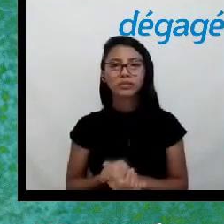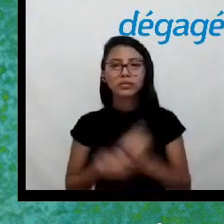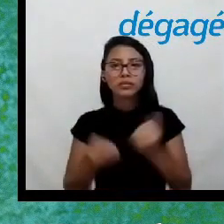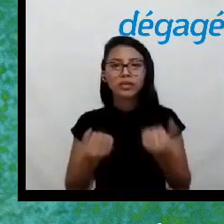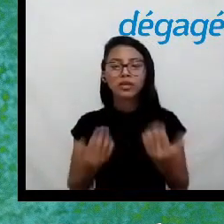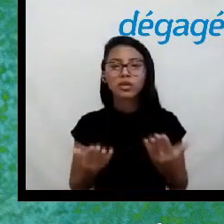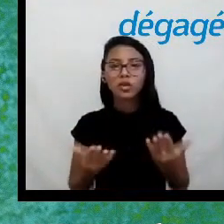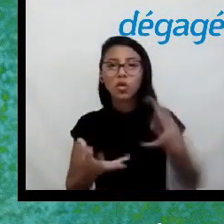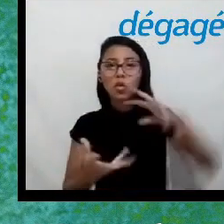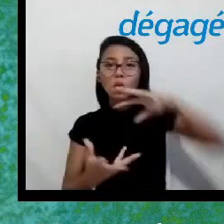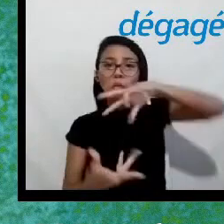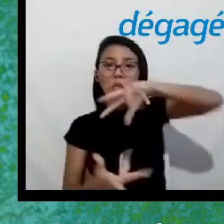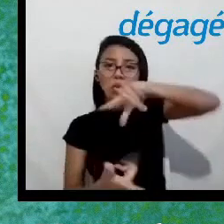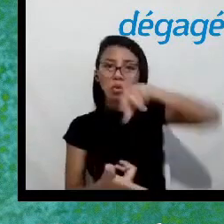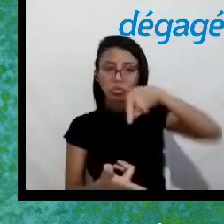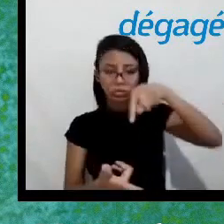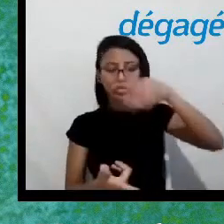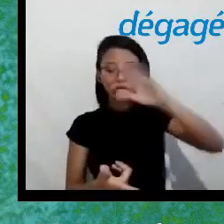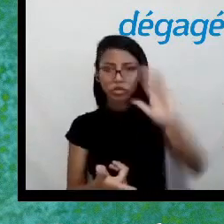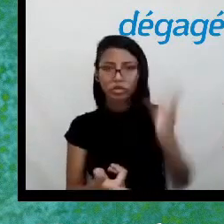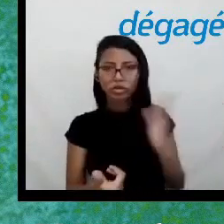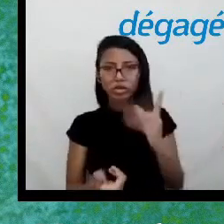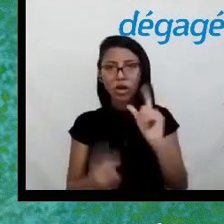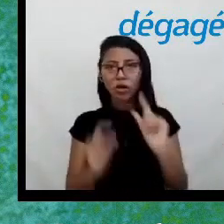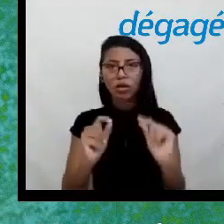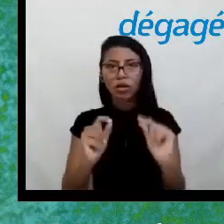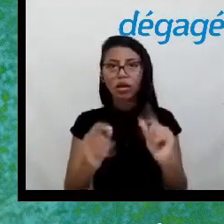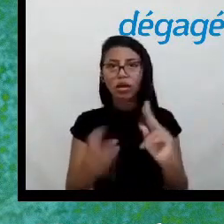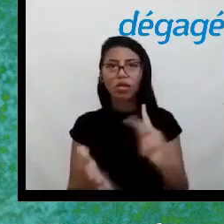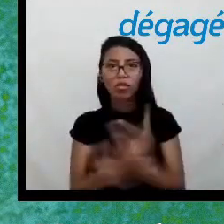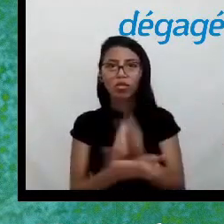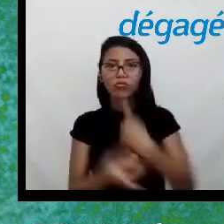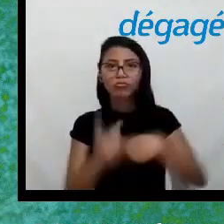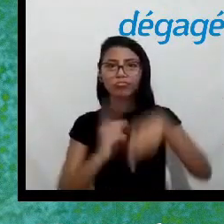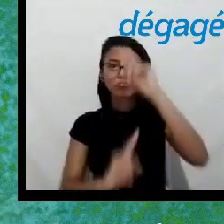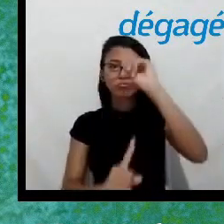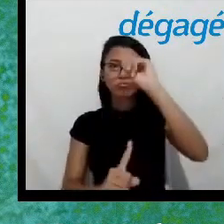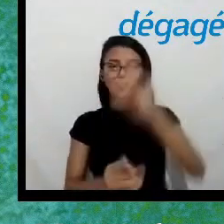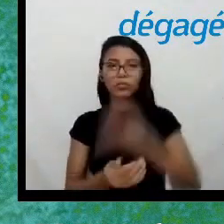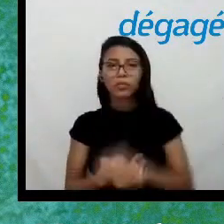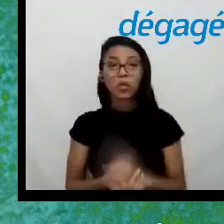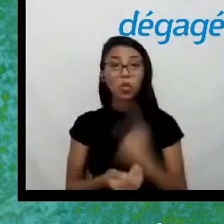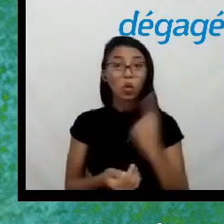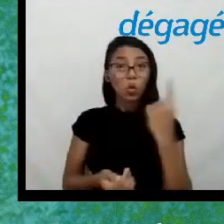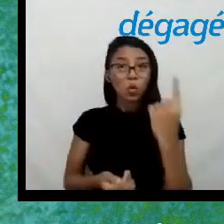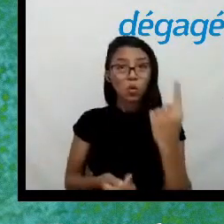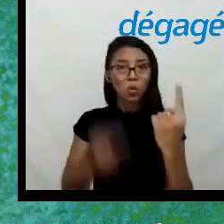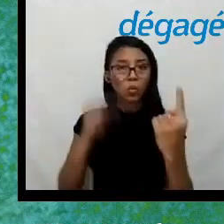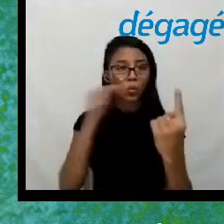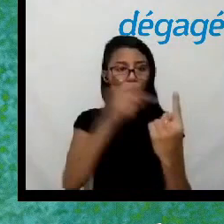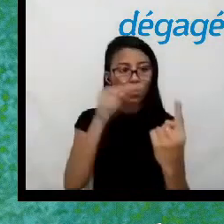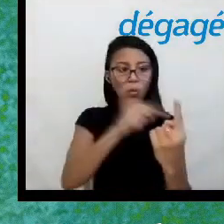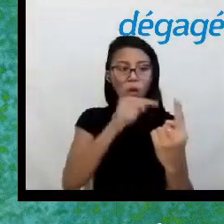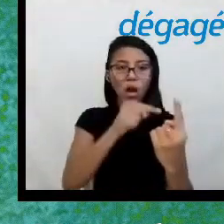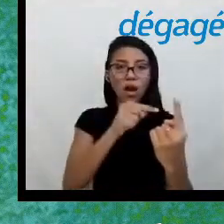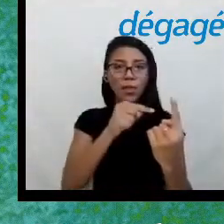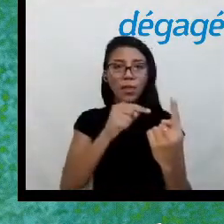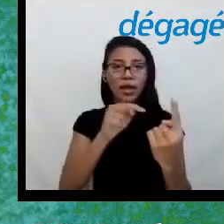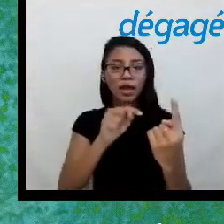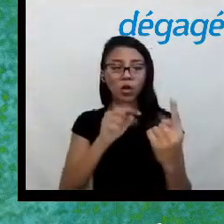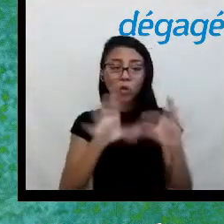revolucionando-se. Uma a cada 54 crianças estará no perfil do transtorno do